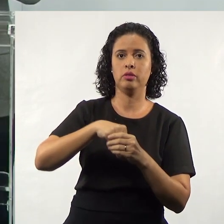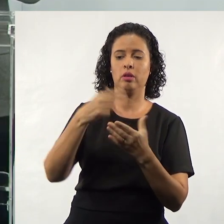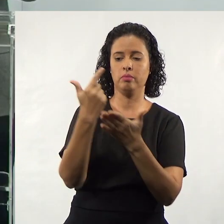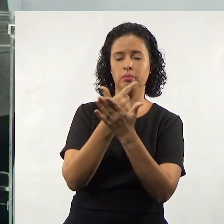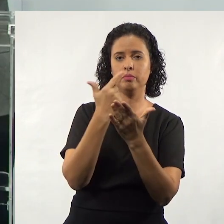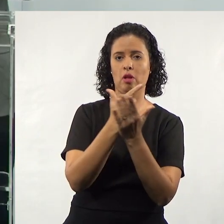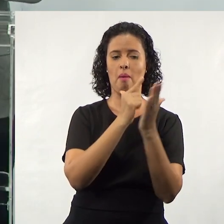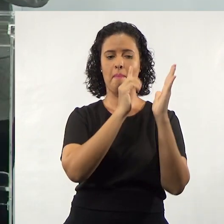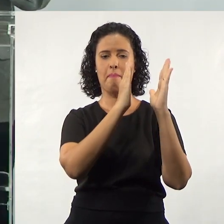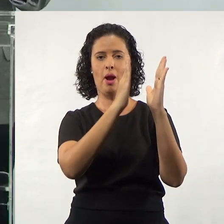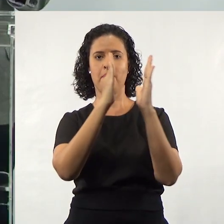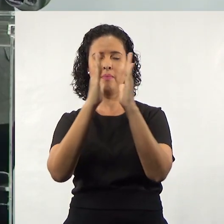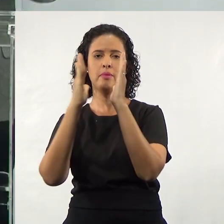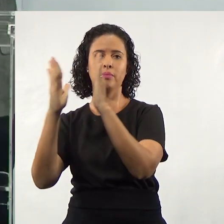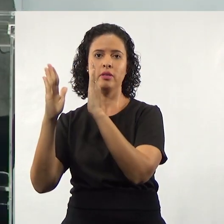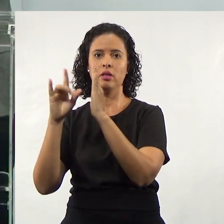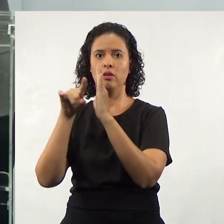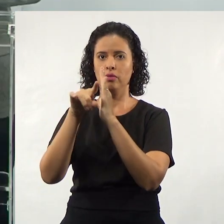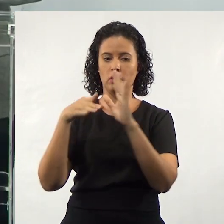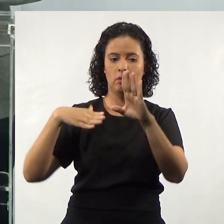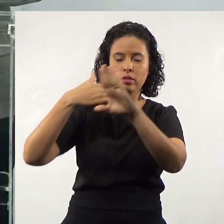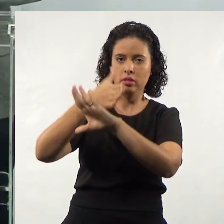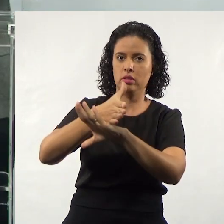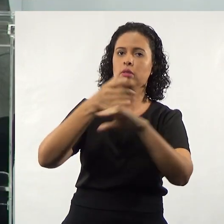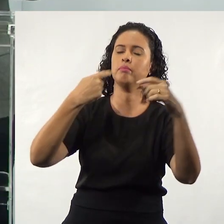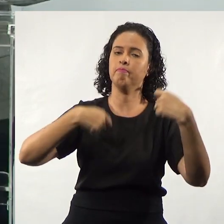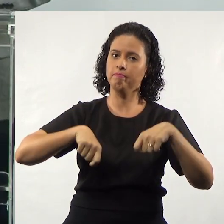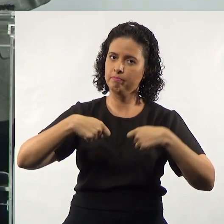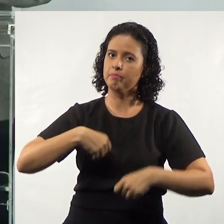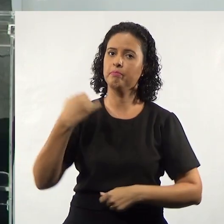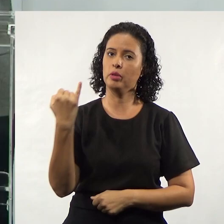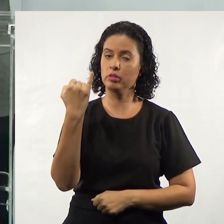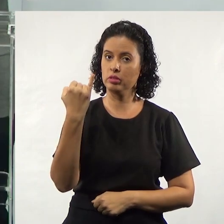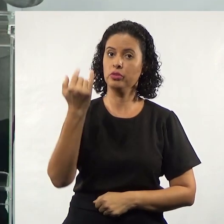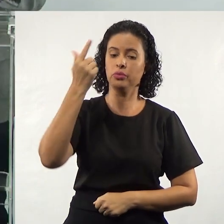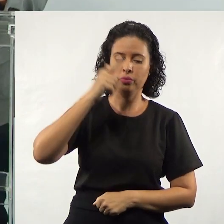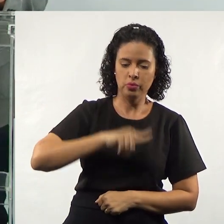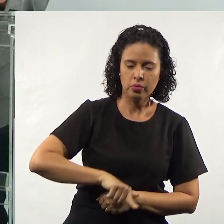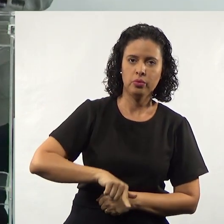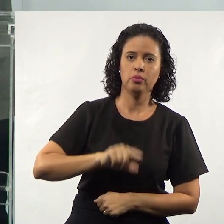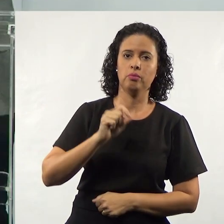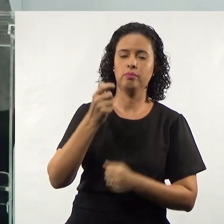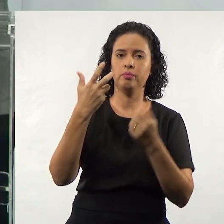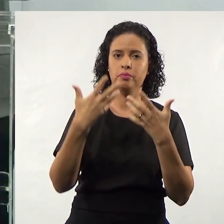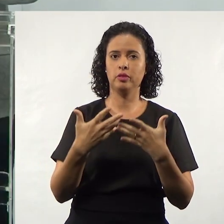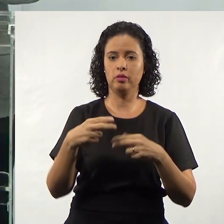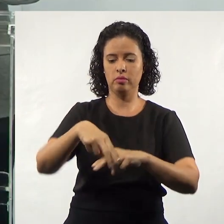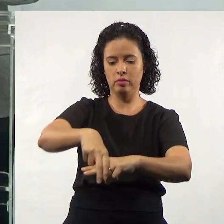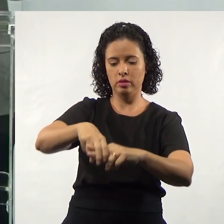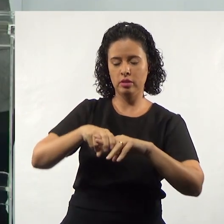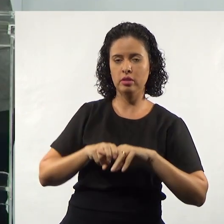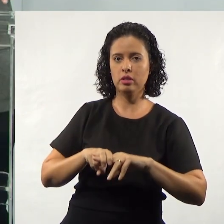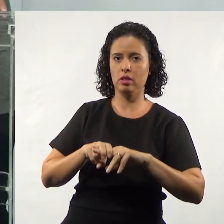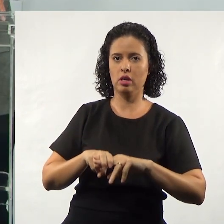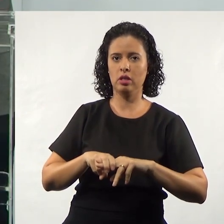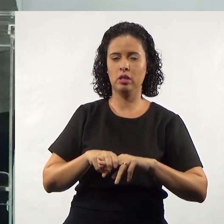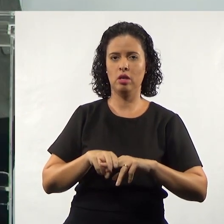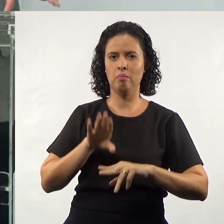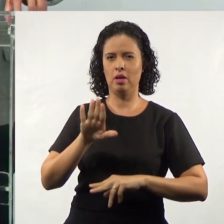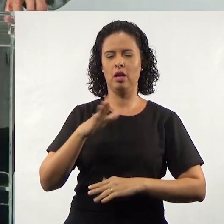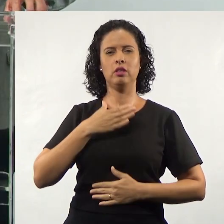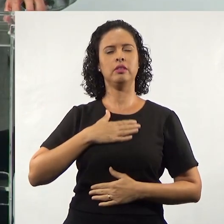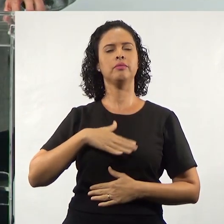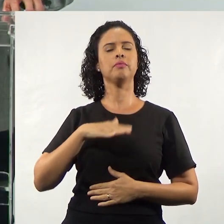biblioteca virtual. Não deixa de consultar. Novamente, vou repetir para você, acomode-se aí, mas não